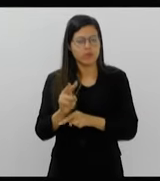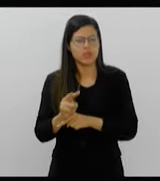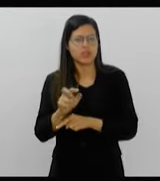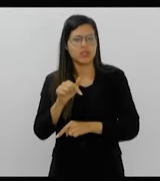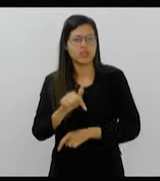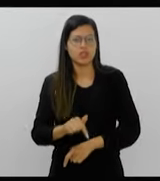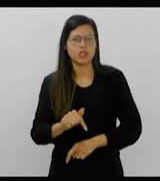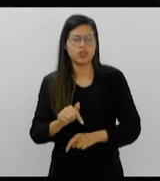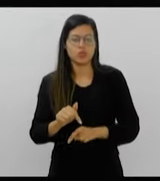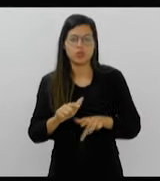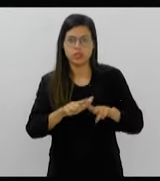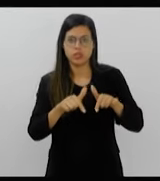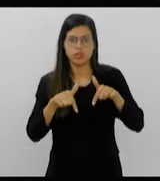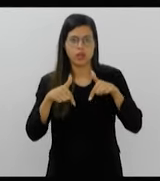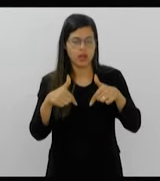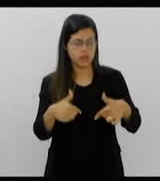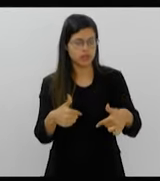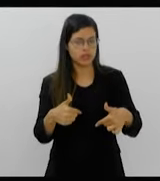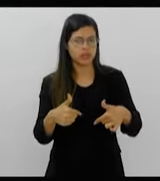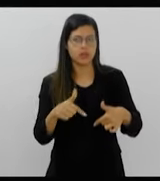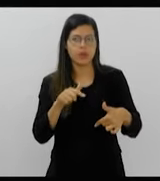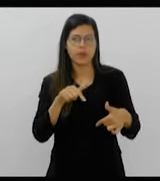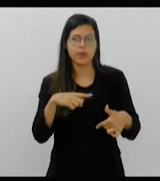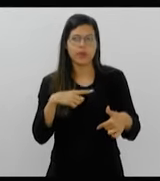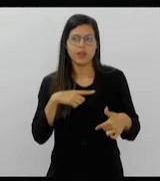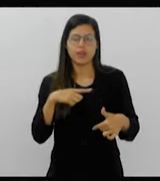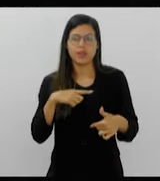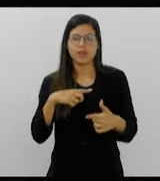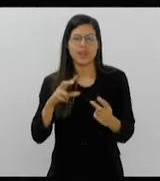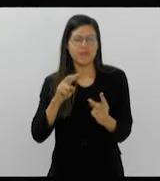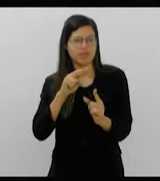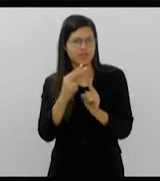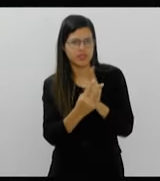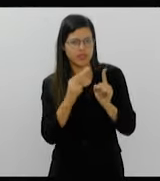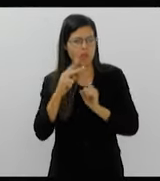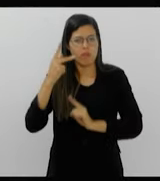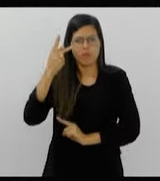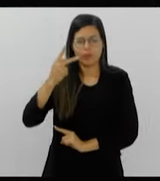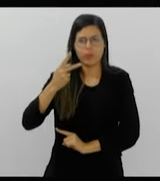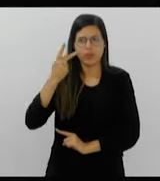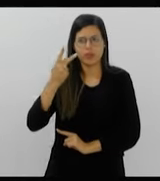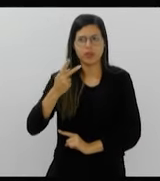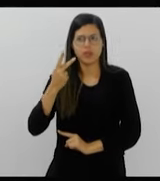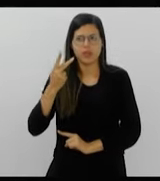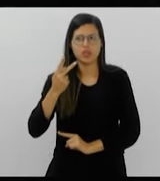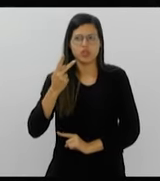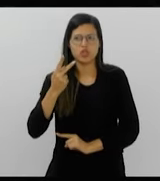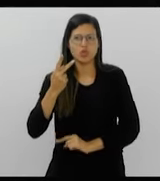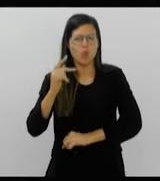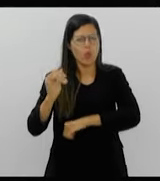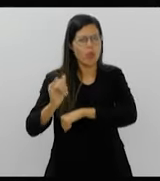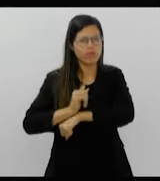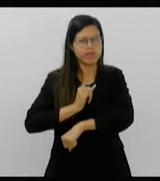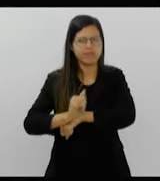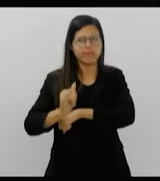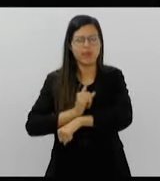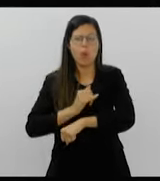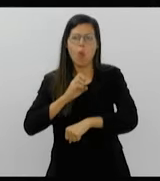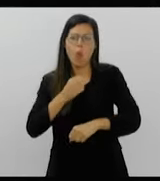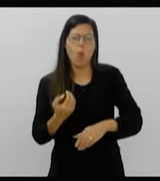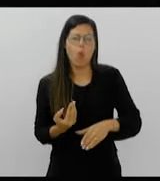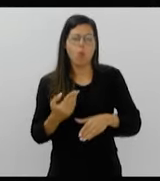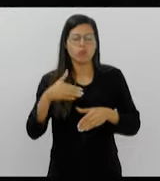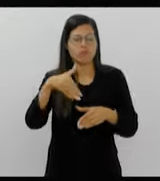qualquer intervenção de caráter político meramente instrumental ou eleitoreiro.